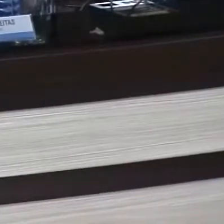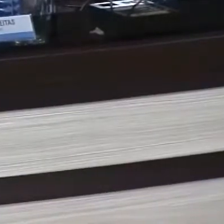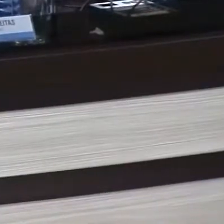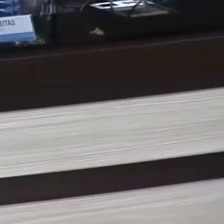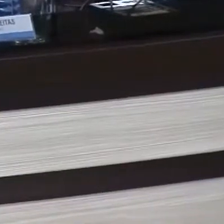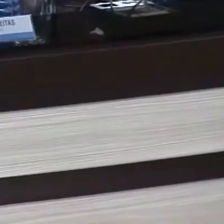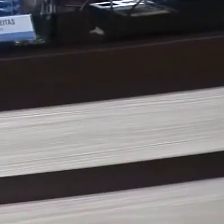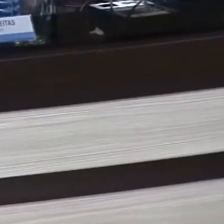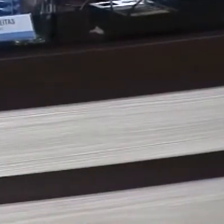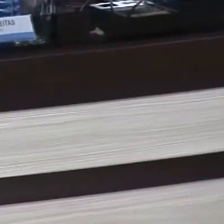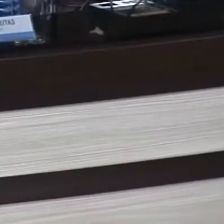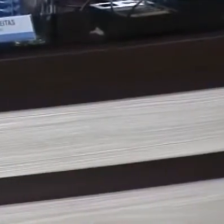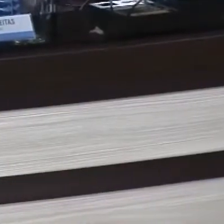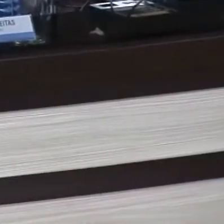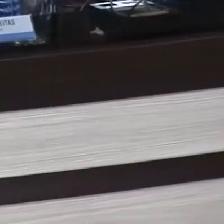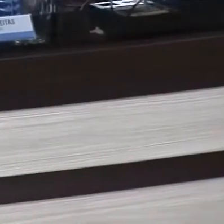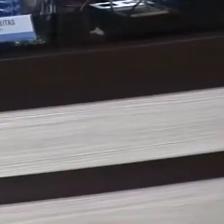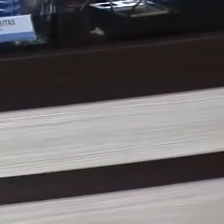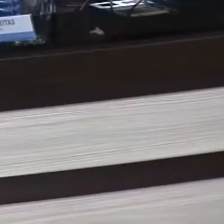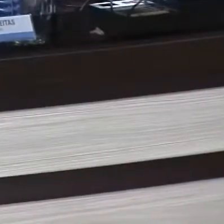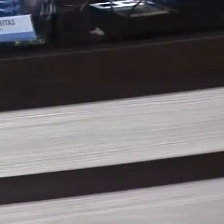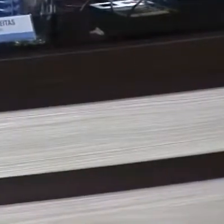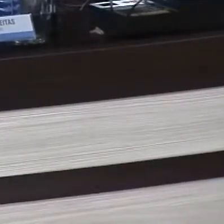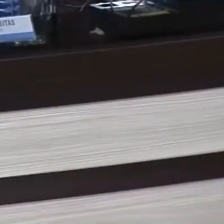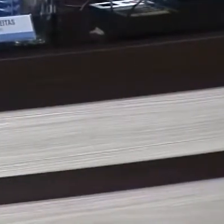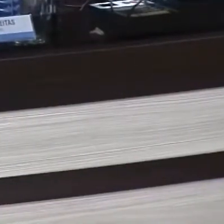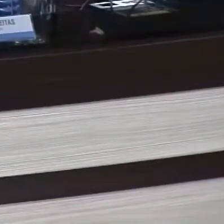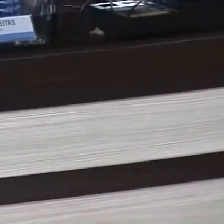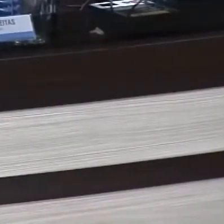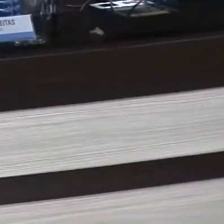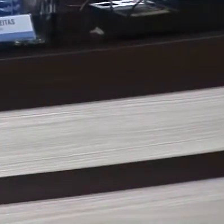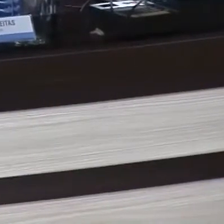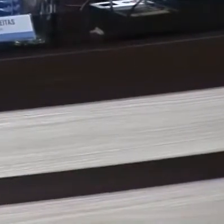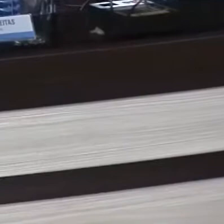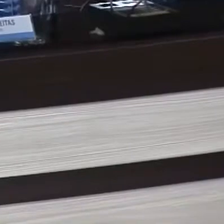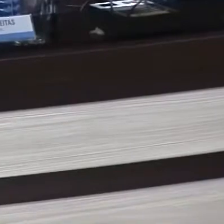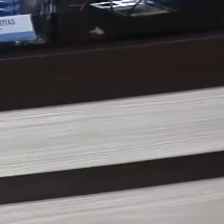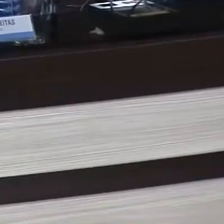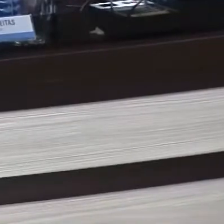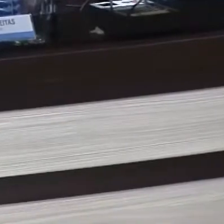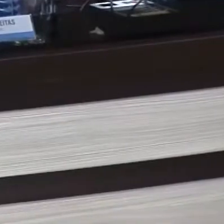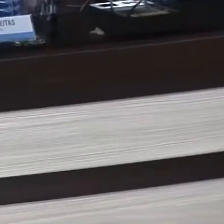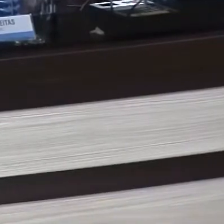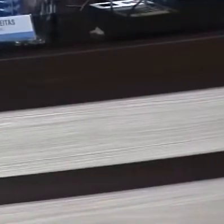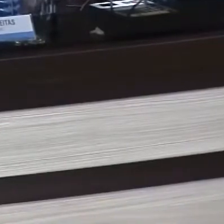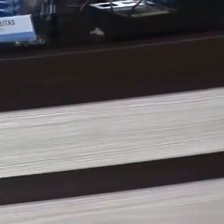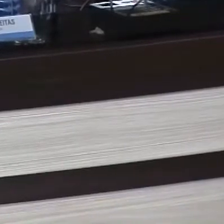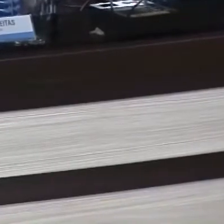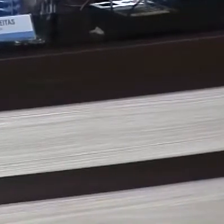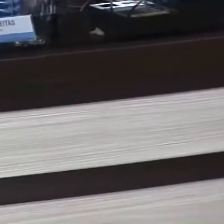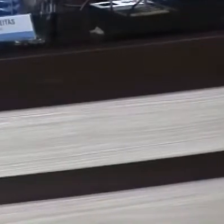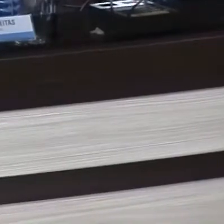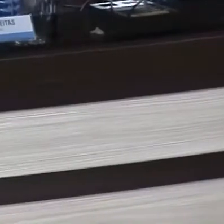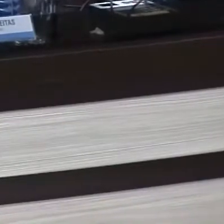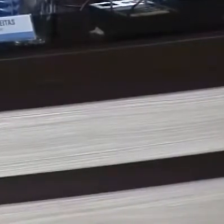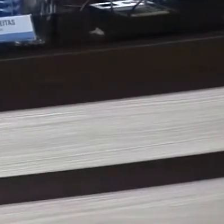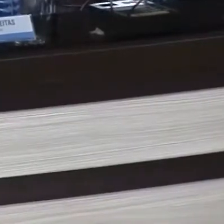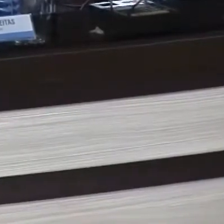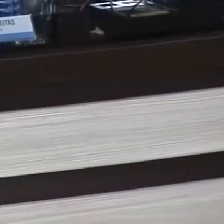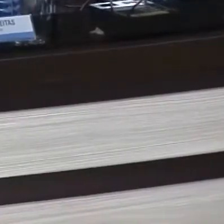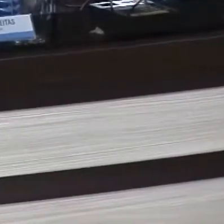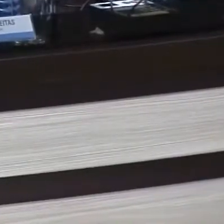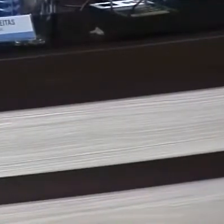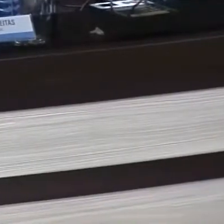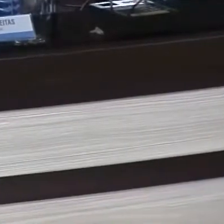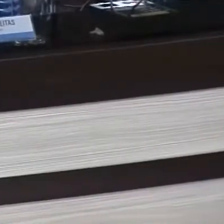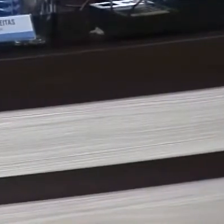de 10 de dezembro de 2018, que dispõe sobre a estrutura administrativa da Prefeitura Municipal de Limeira, cria os